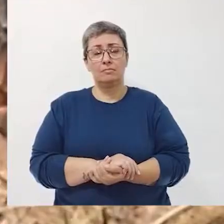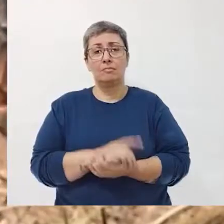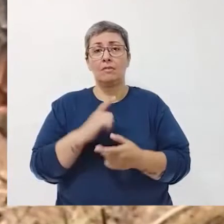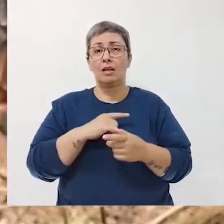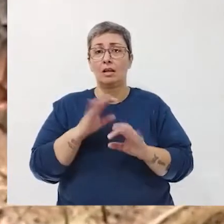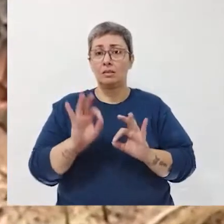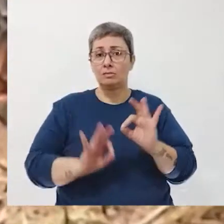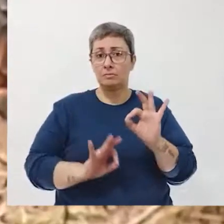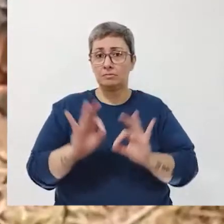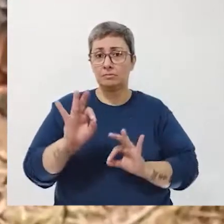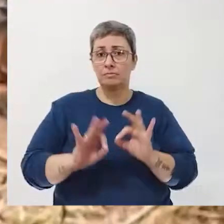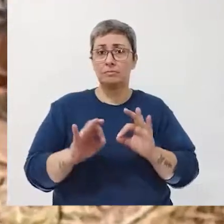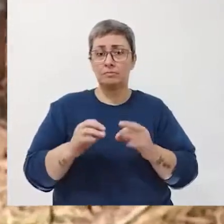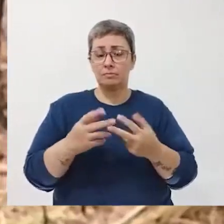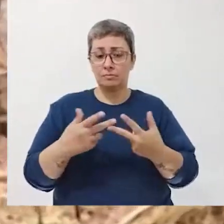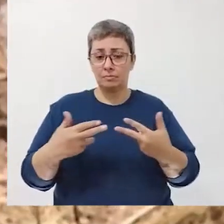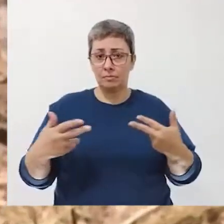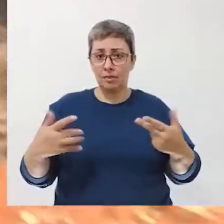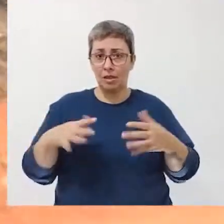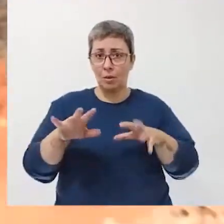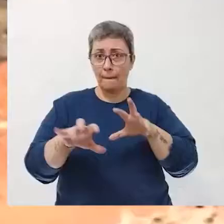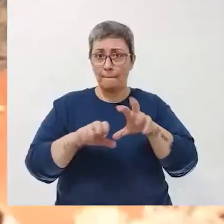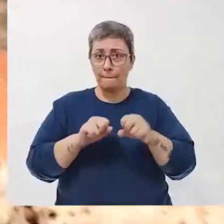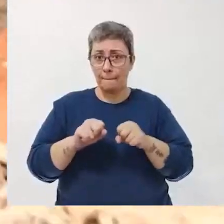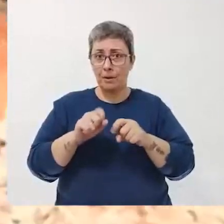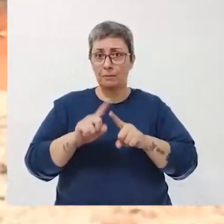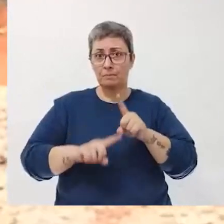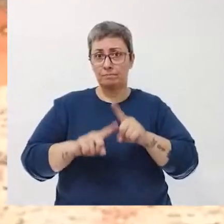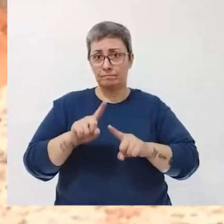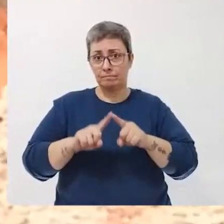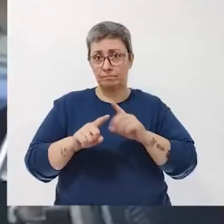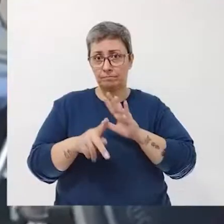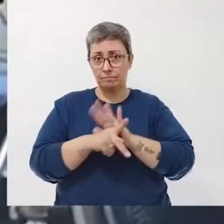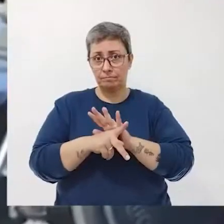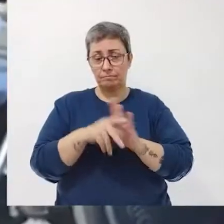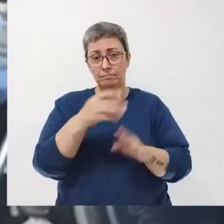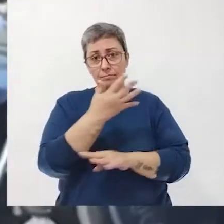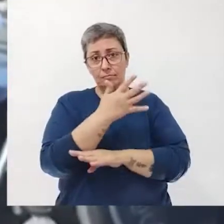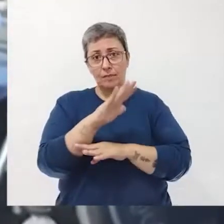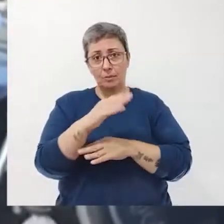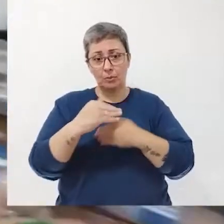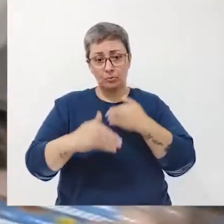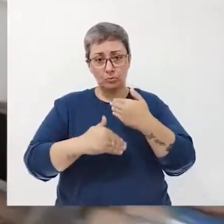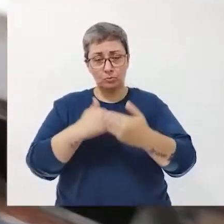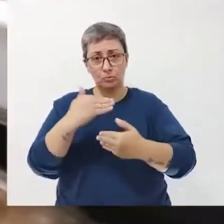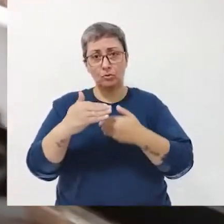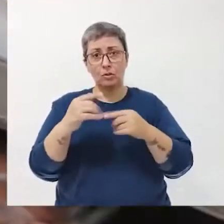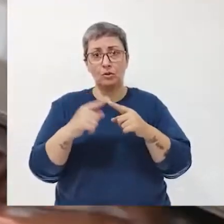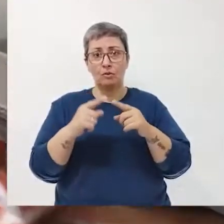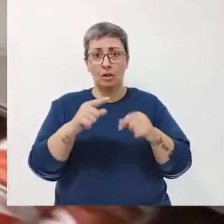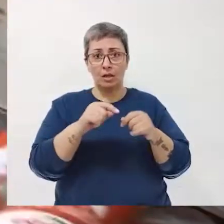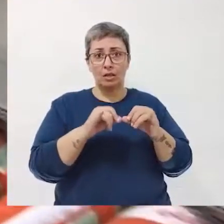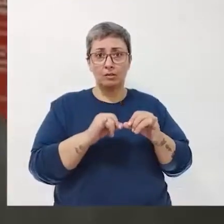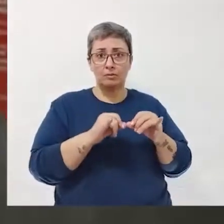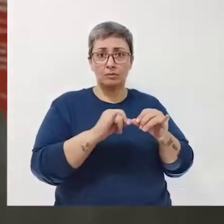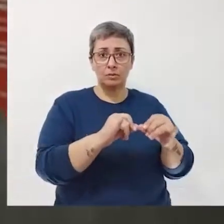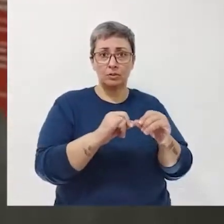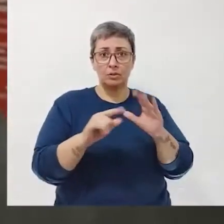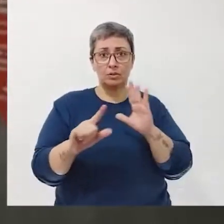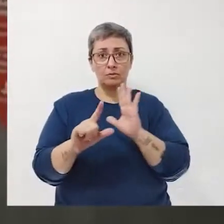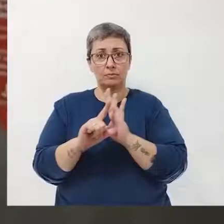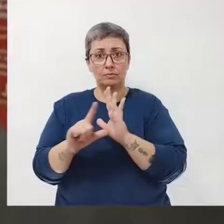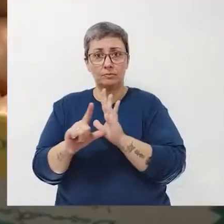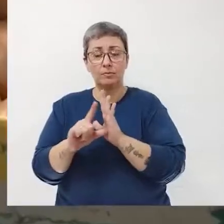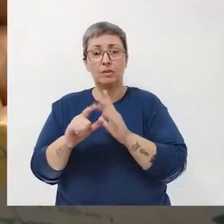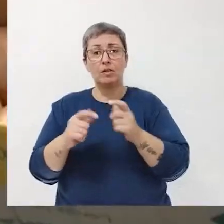A elaboração de um produto começa com a extração da matéria-prima da natureza. Depois do processamento, ele chega aos supermercados e às